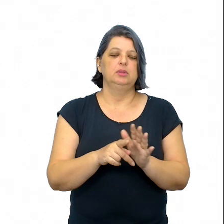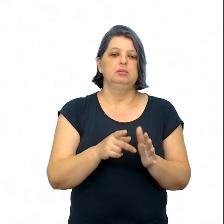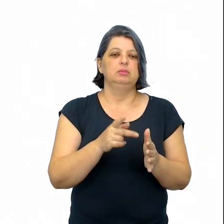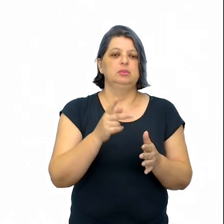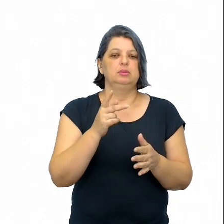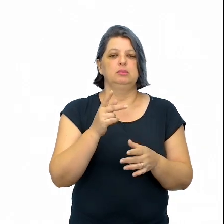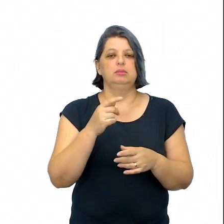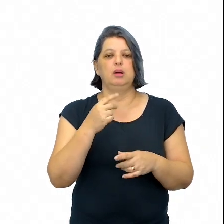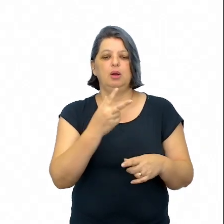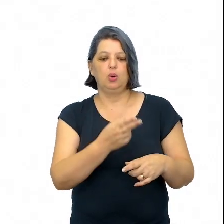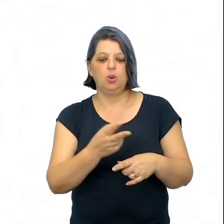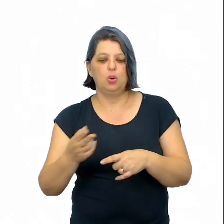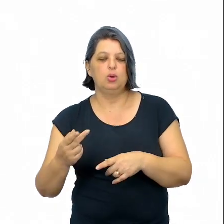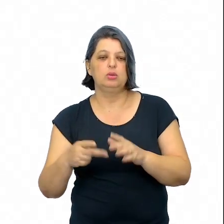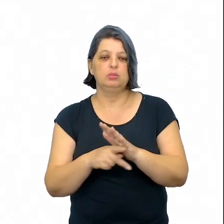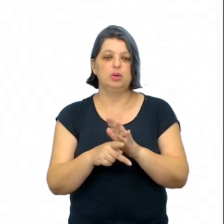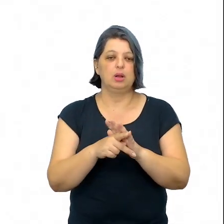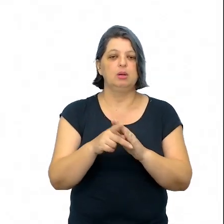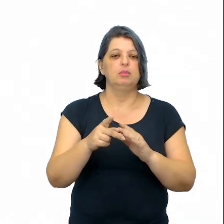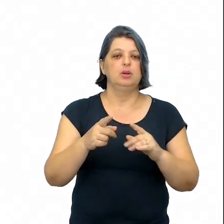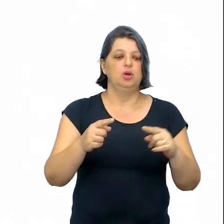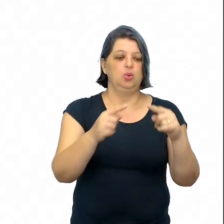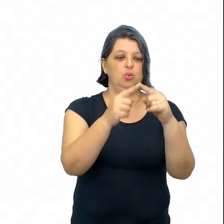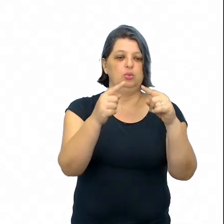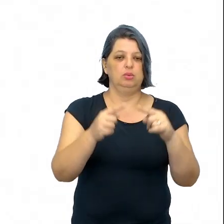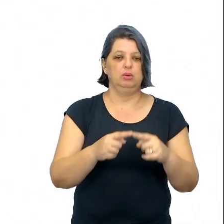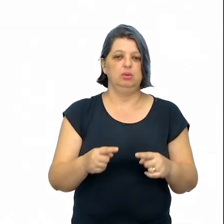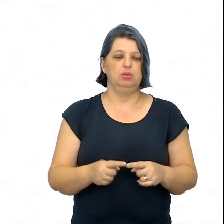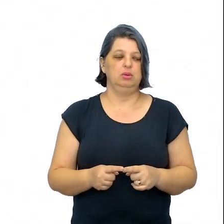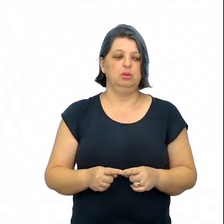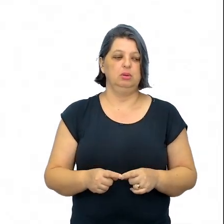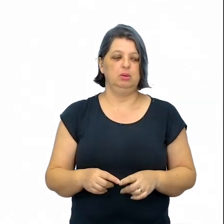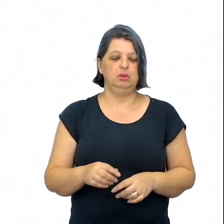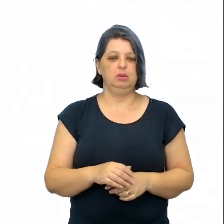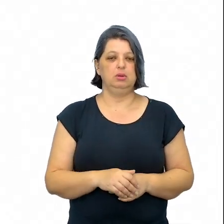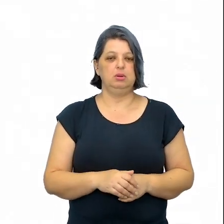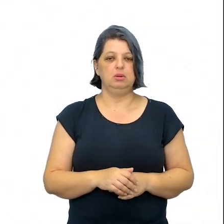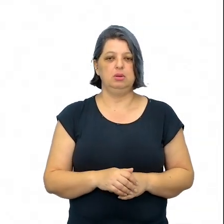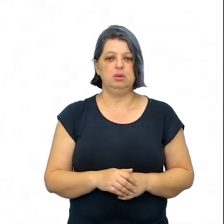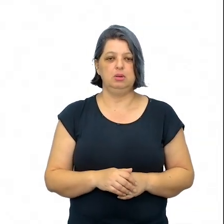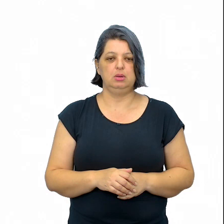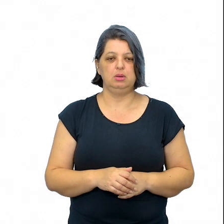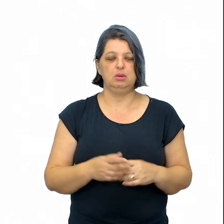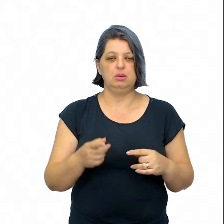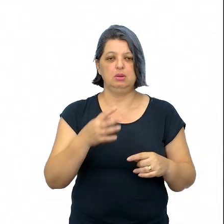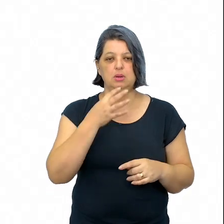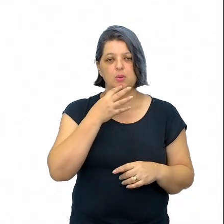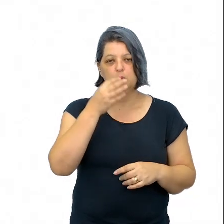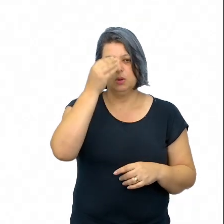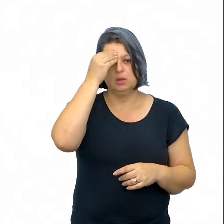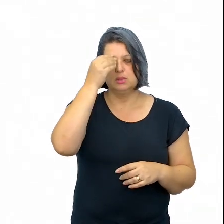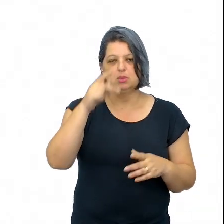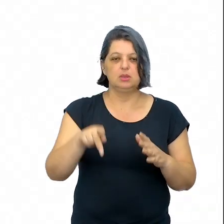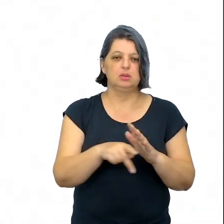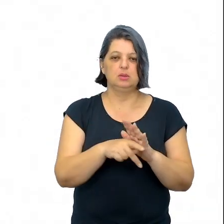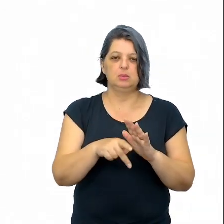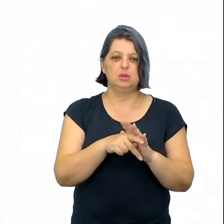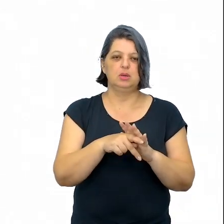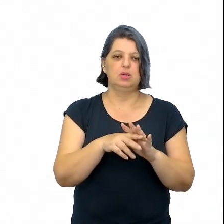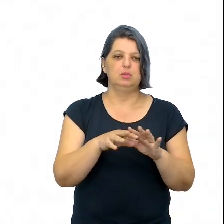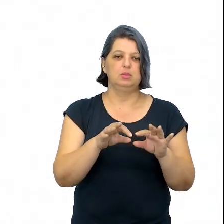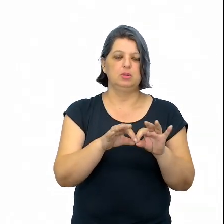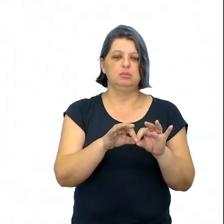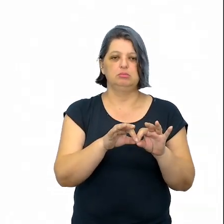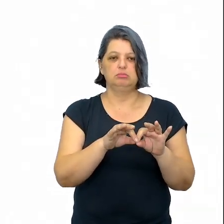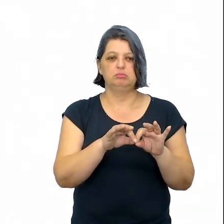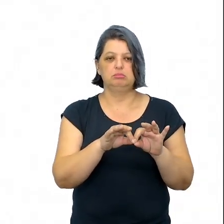Aquela ponte para o próximo passo. Então, isso é um conhecimento que eu tenho que ter. É um conhecimento que nós chamamos o quê? De um conhecimento horizontal do conteúdo, né?